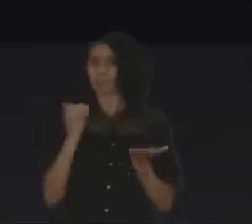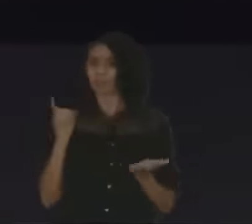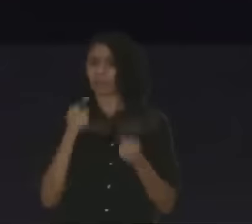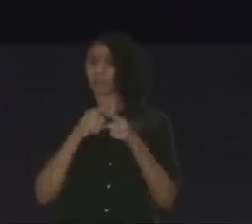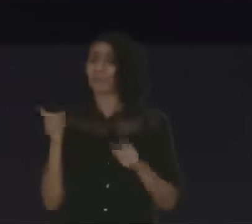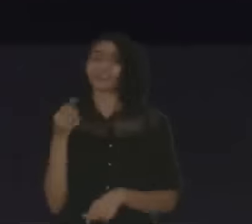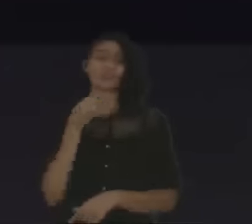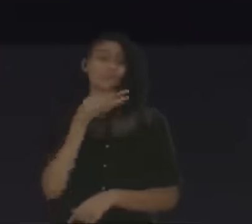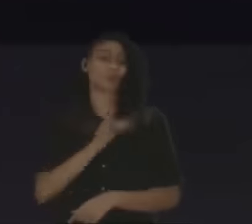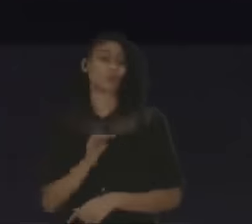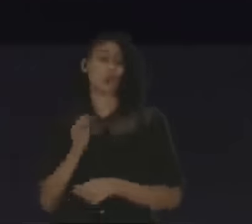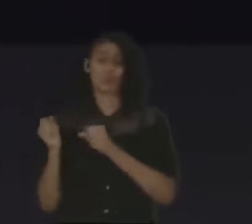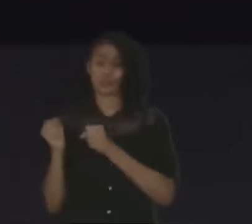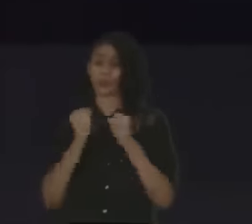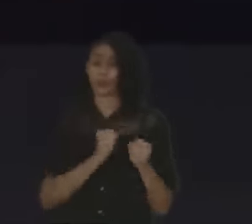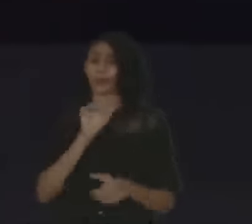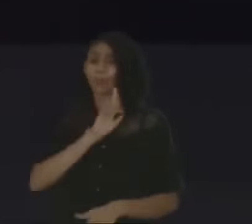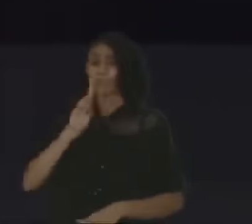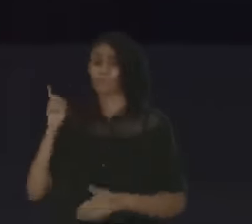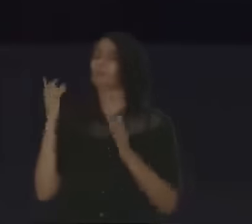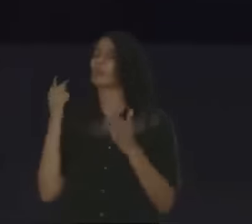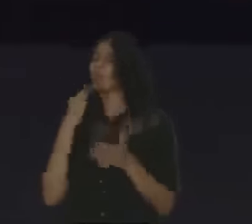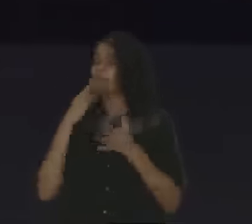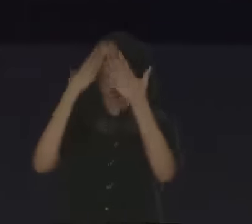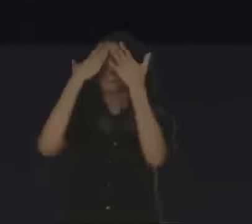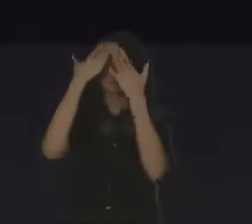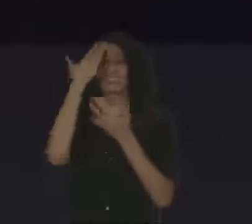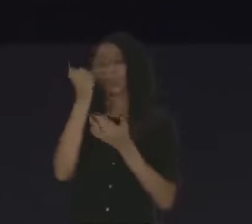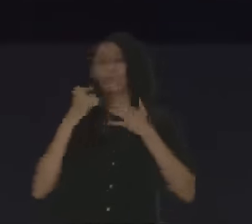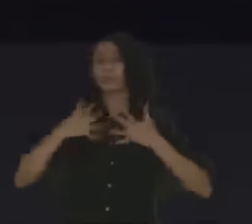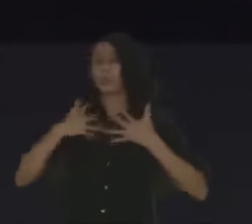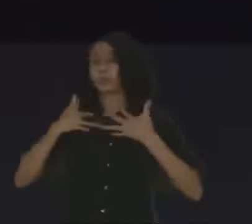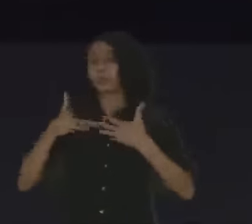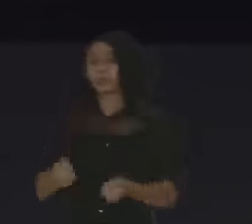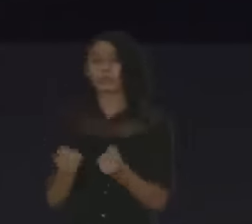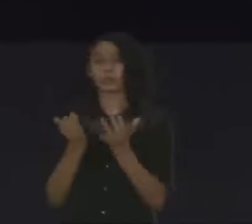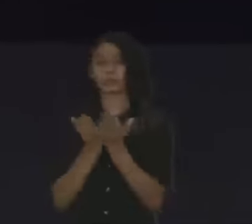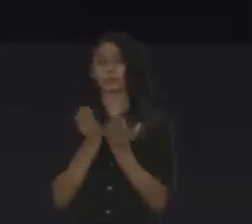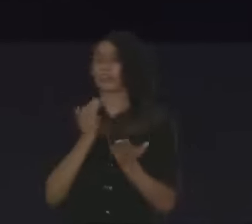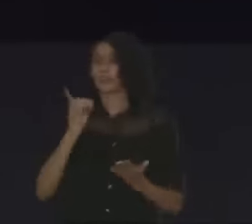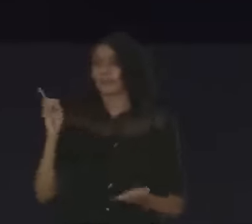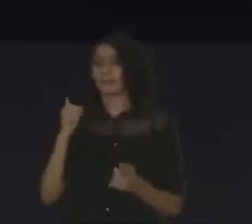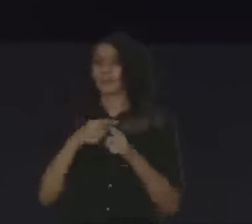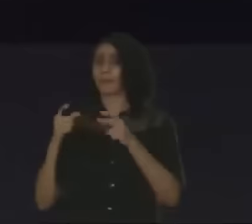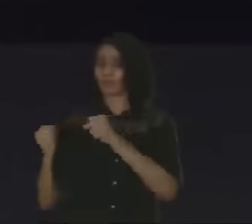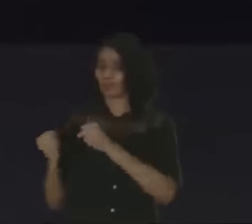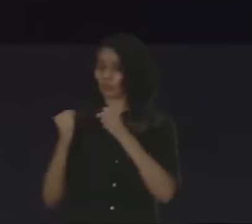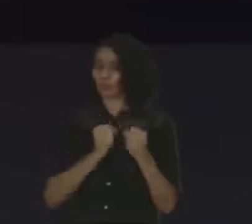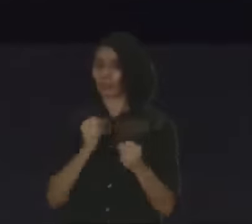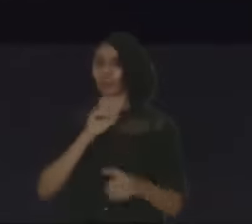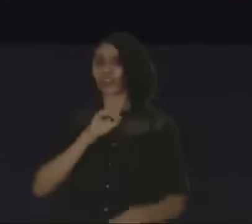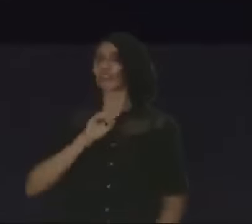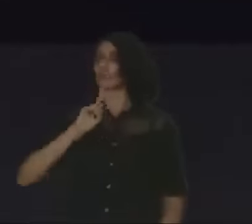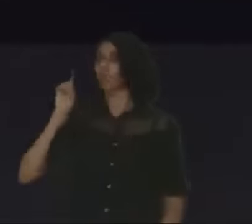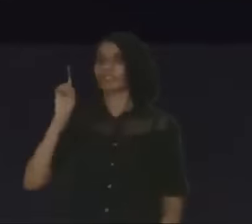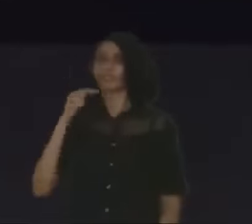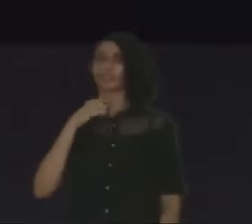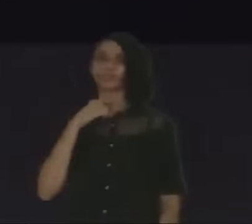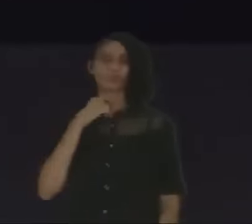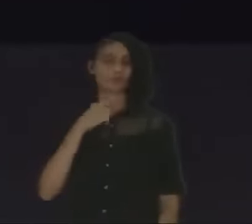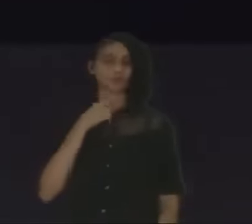pessoa assim que conhece a Bíblia conhece as escrituras mas o poder de Deus não conhece já viu É um tipo